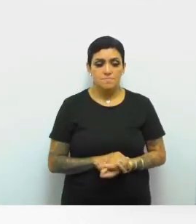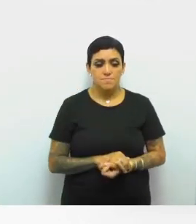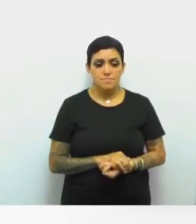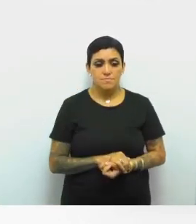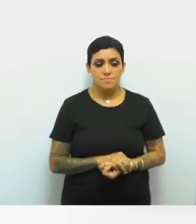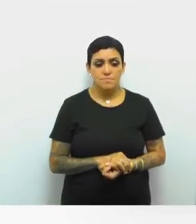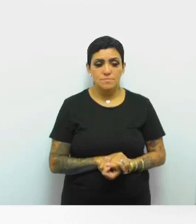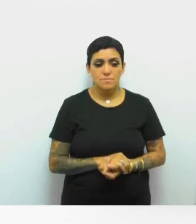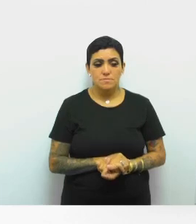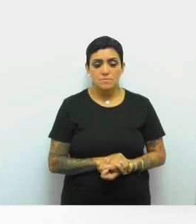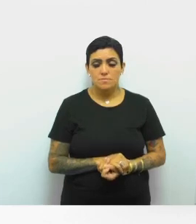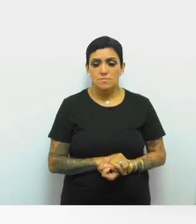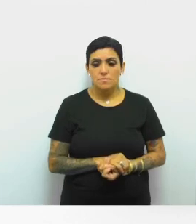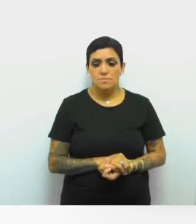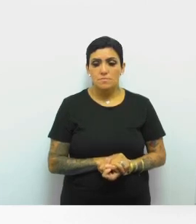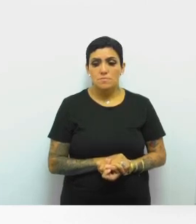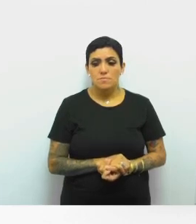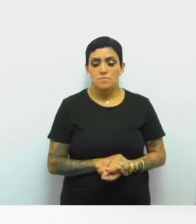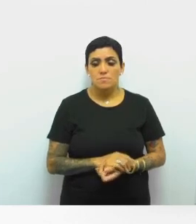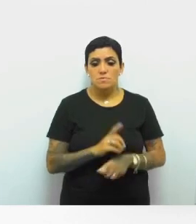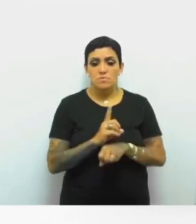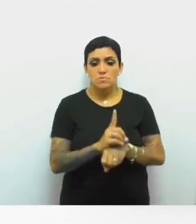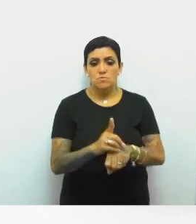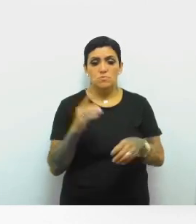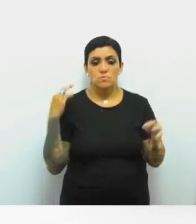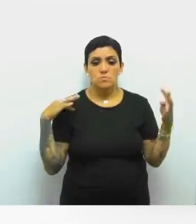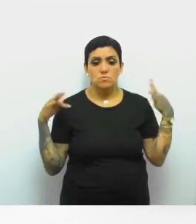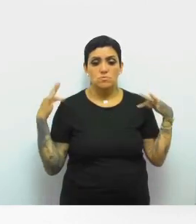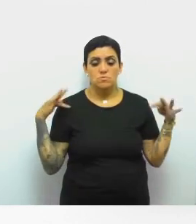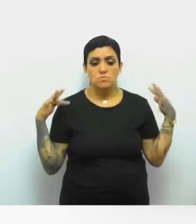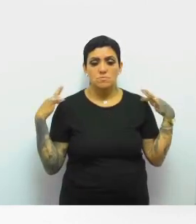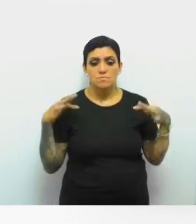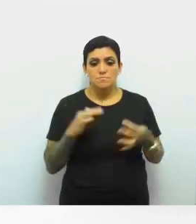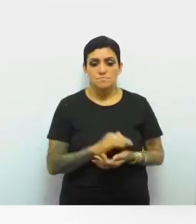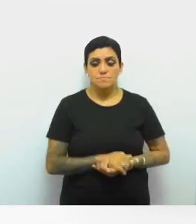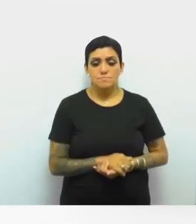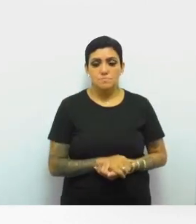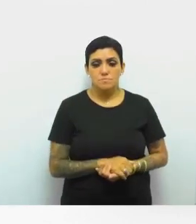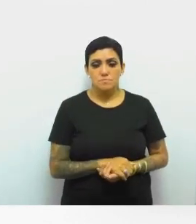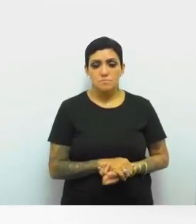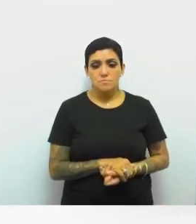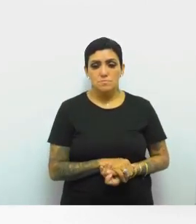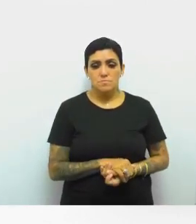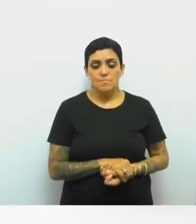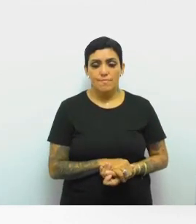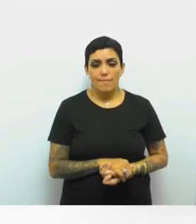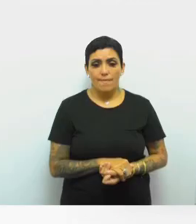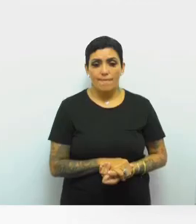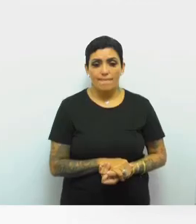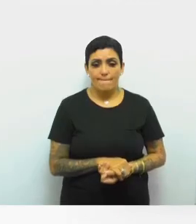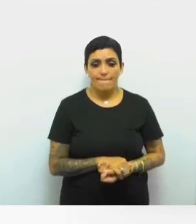Dudu, do Turismo, Edinho Rodrigues também não está, né? Aqui. Foi.